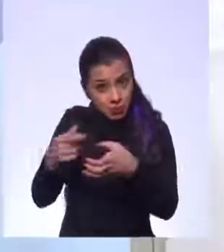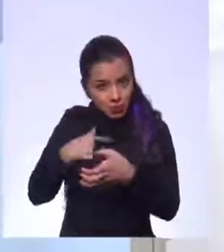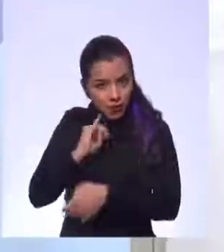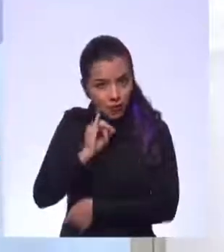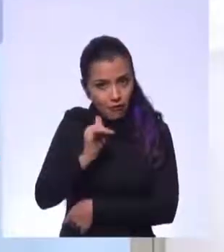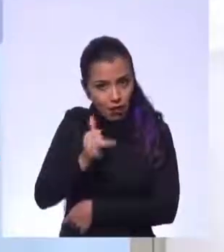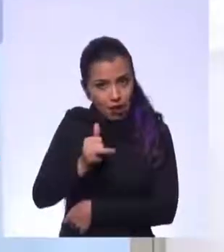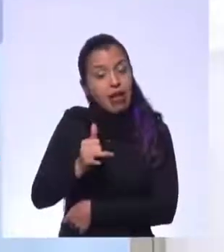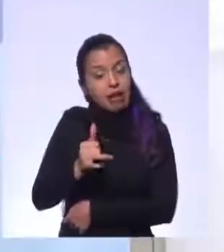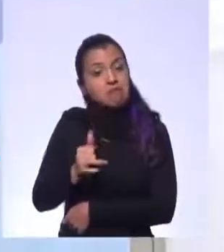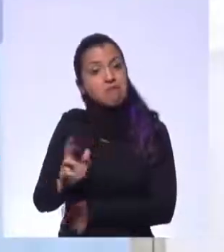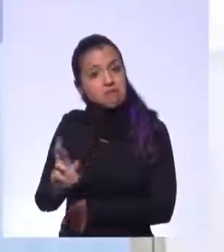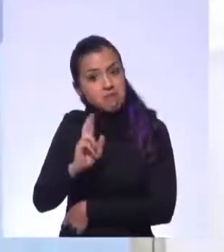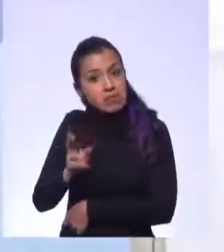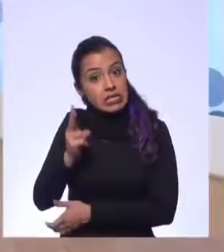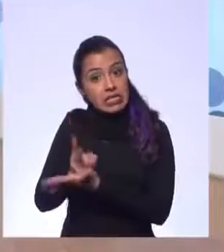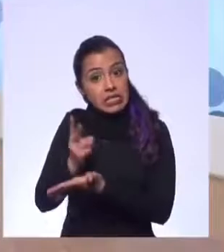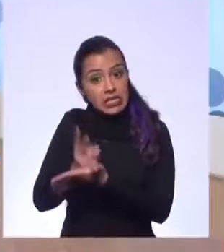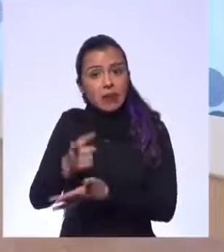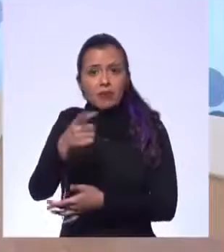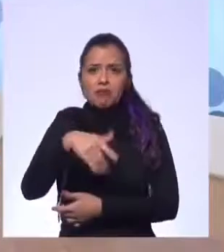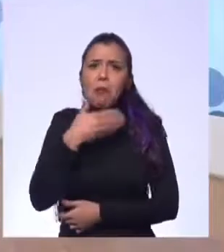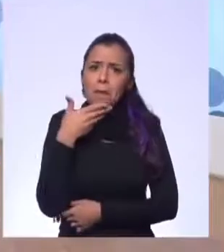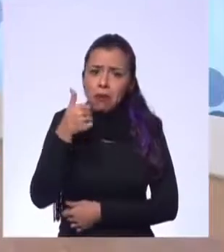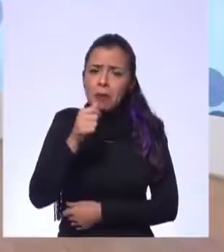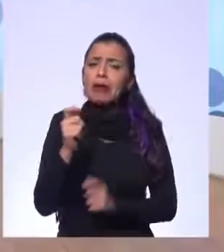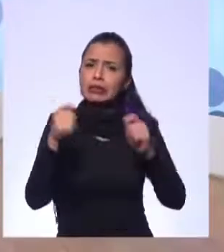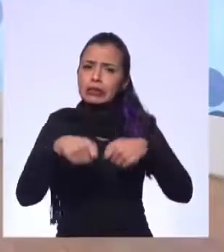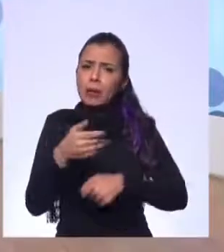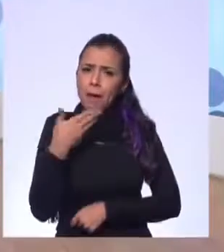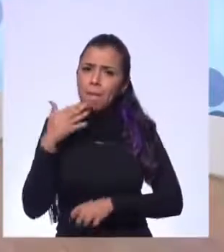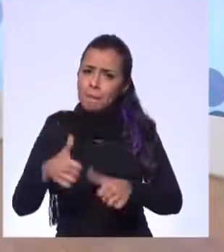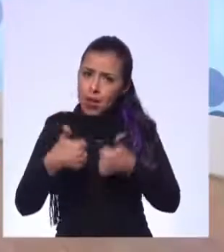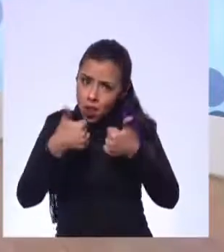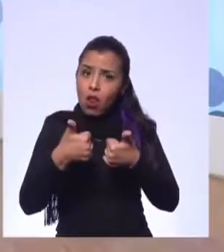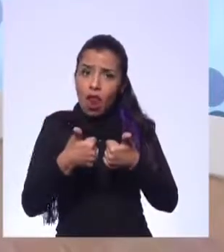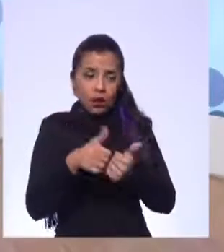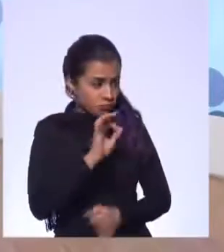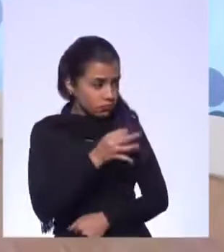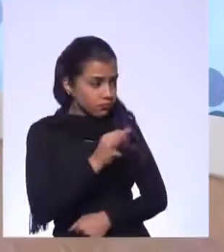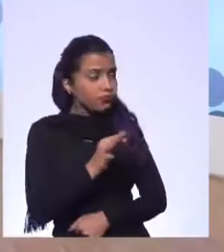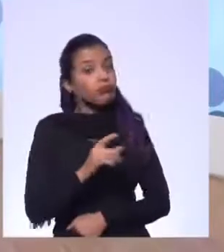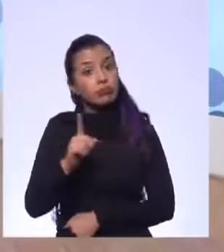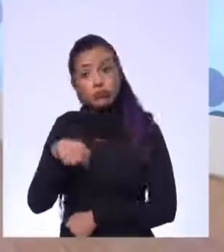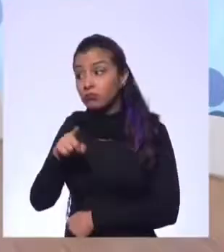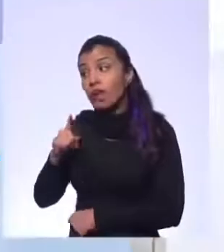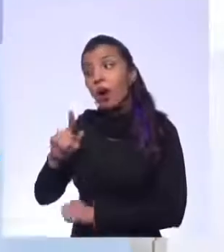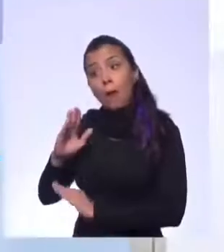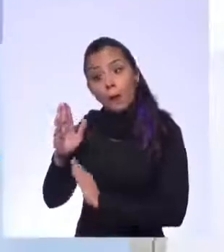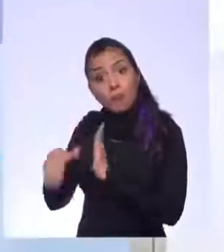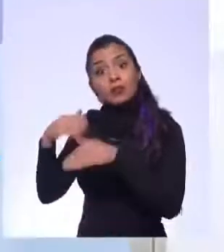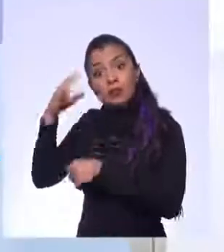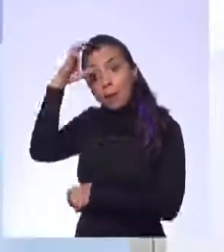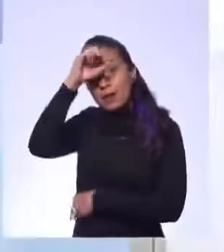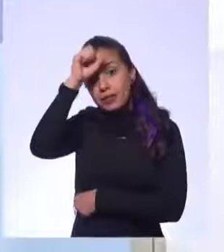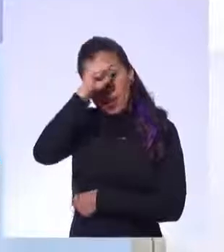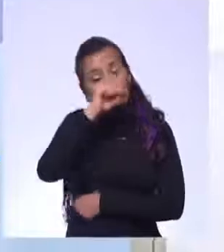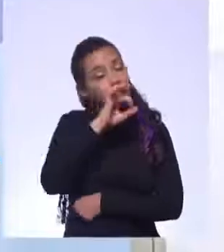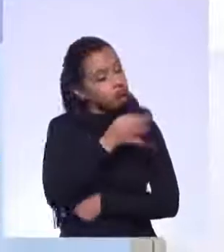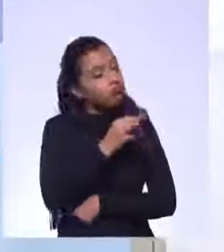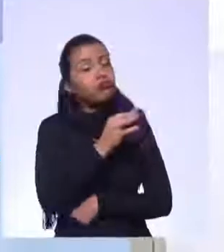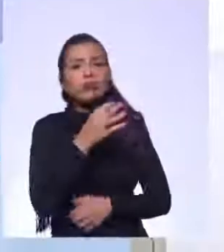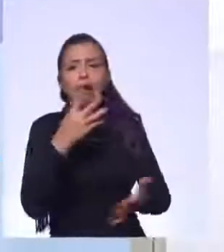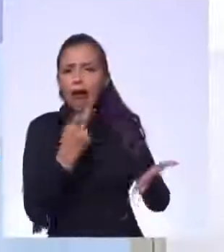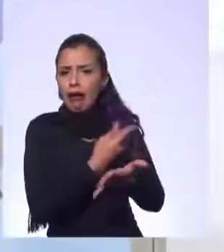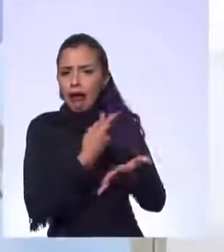dá para melhorar um pouco mais, né, Ed? Sim, a gente sempre é um processo de aprendizado, né? Isso, errar, gente, é